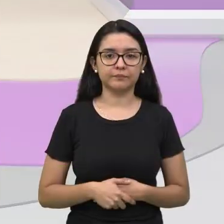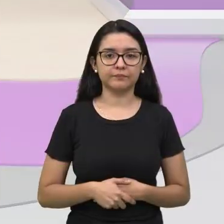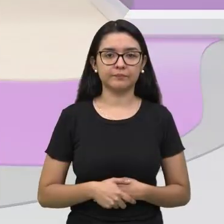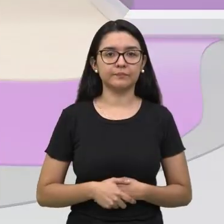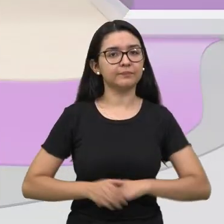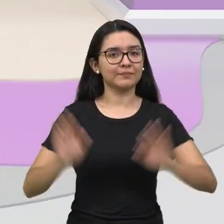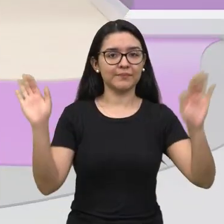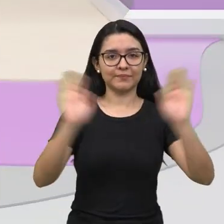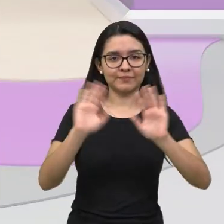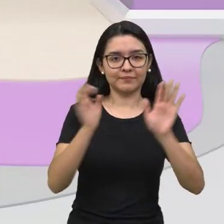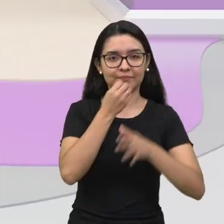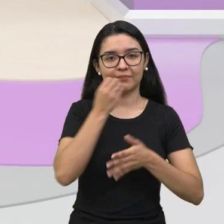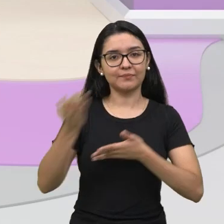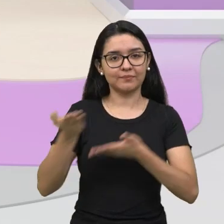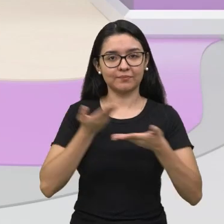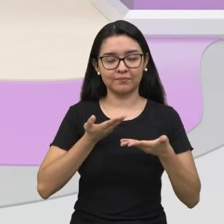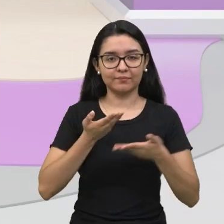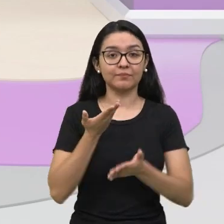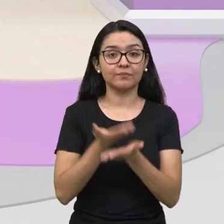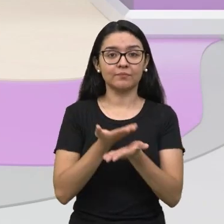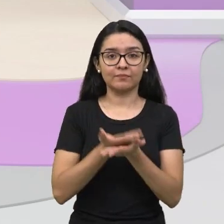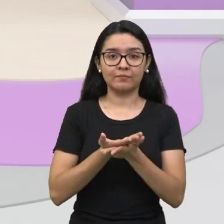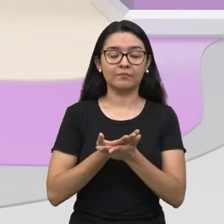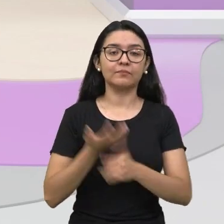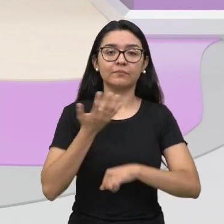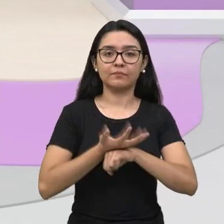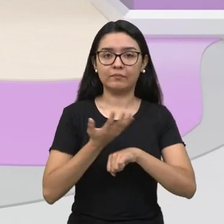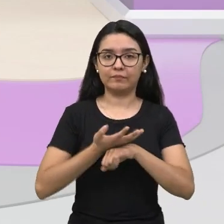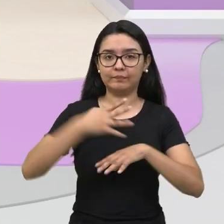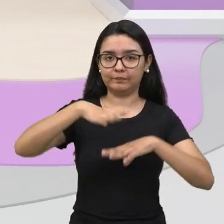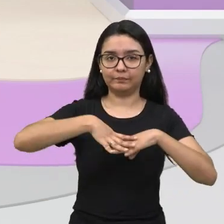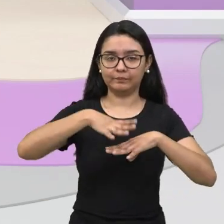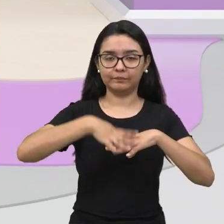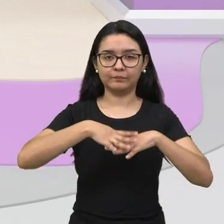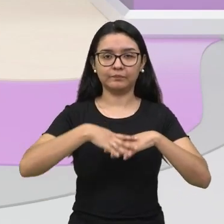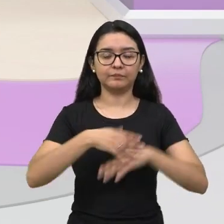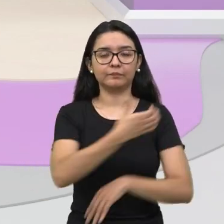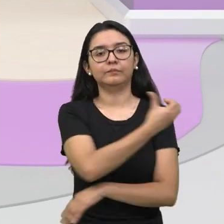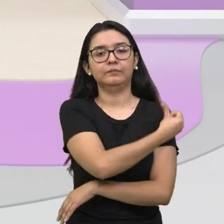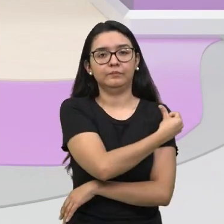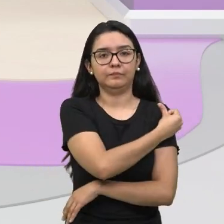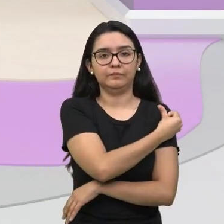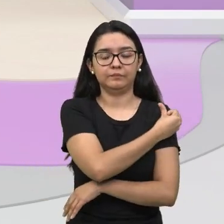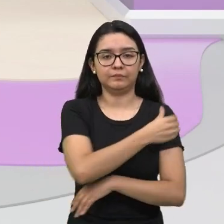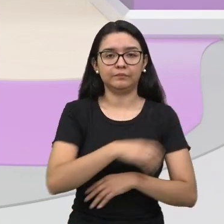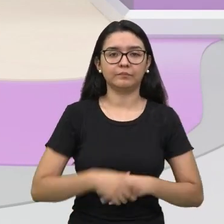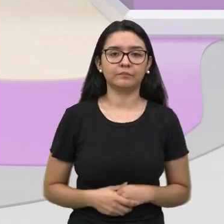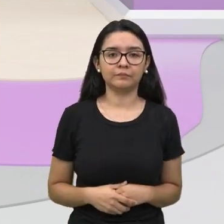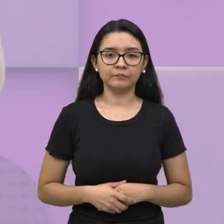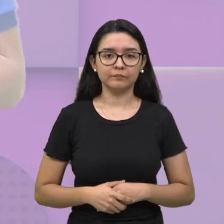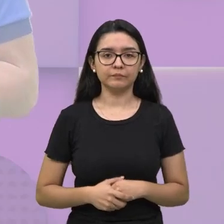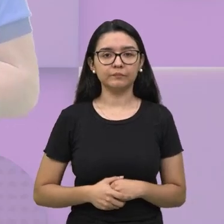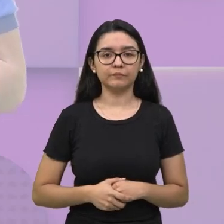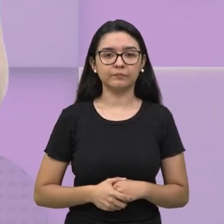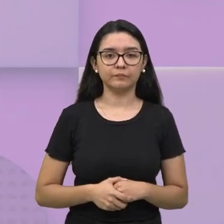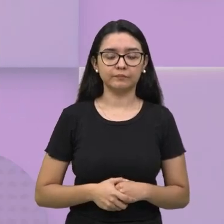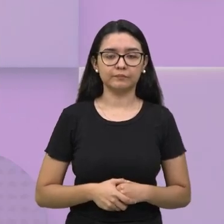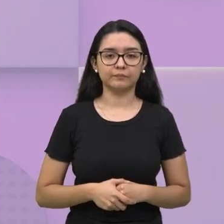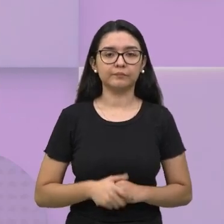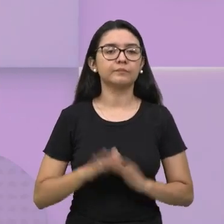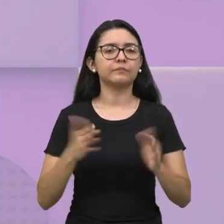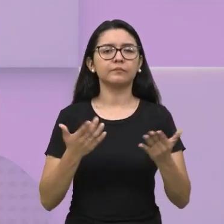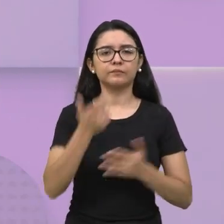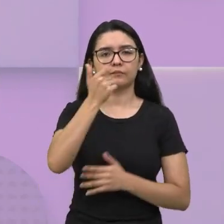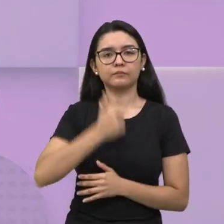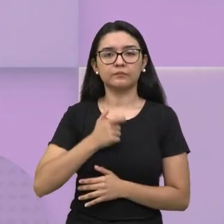Olá, sejam todos bem-vindos a mais uma aula do componente de matemática, sexto ano, ensino fundamental. Aqui quem